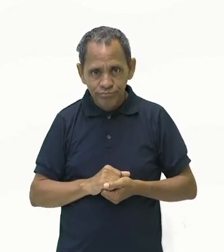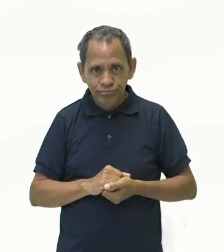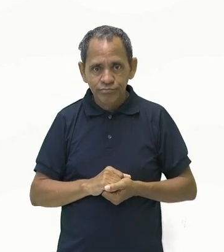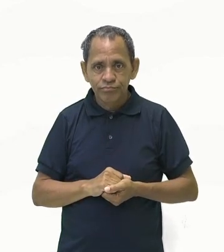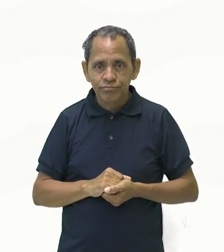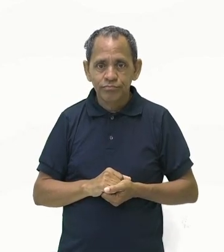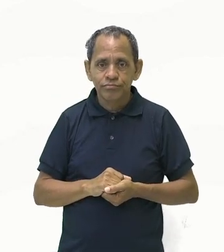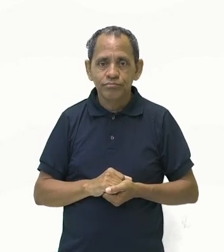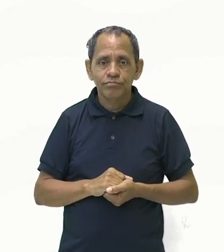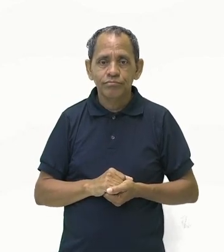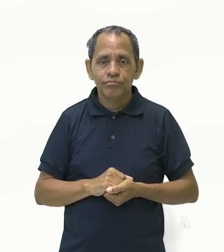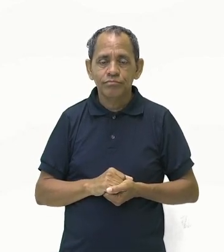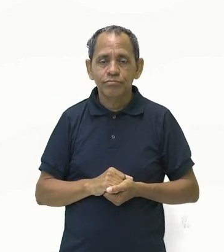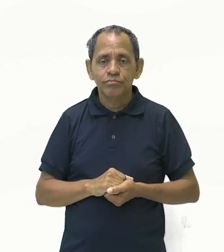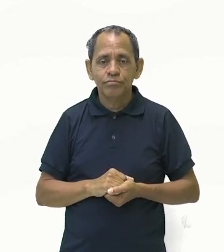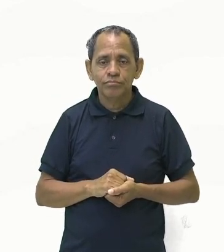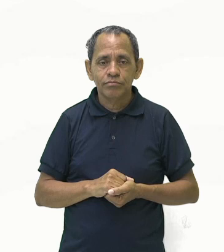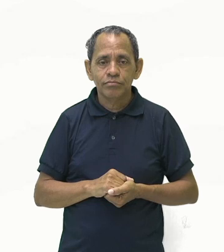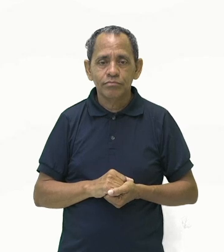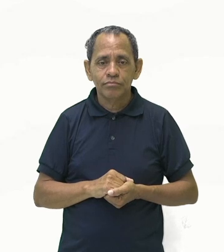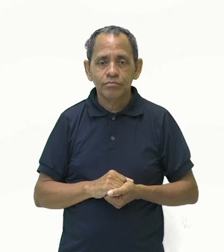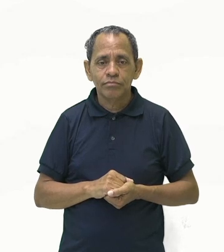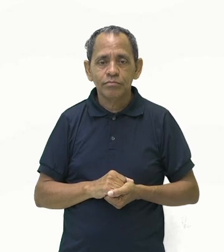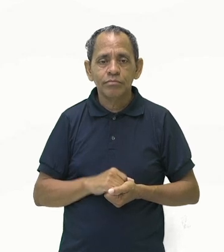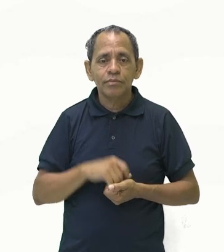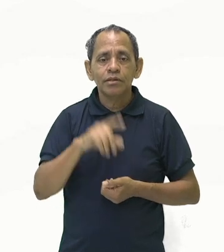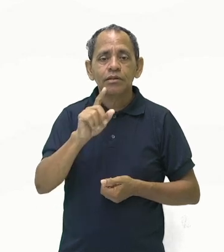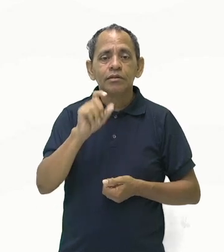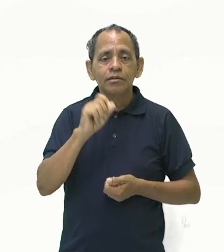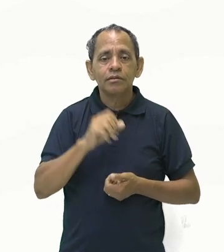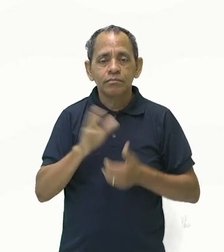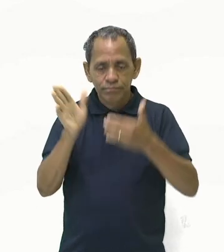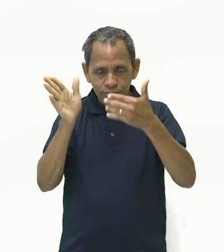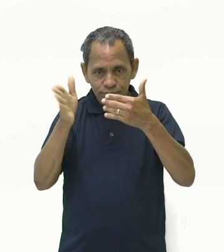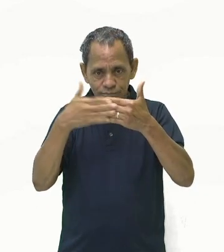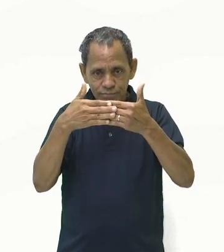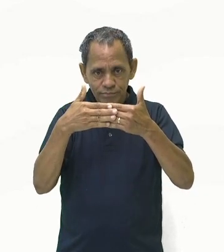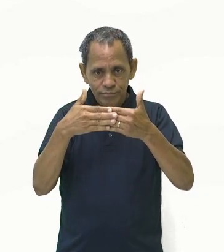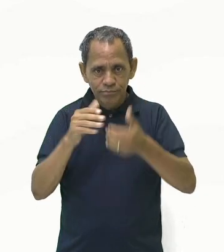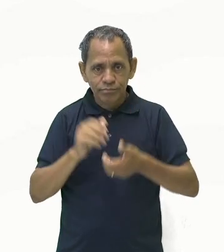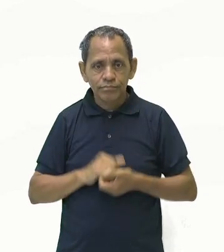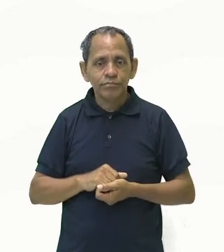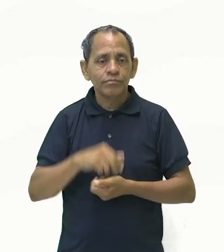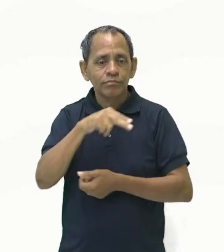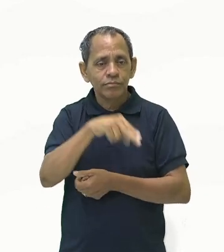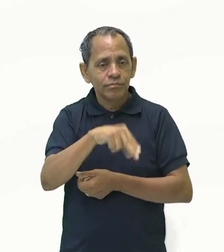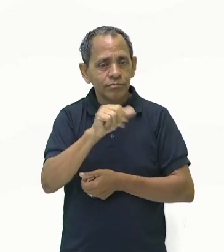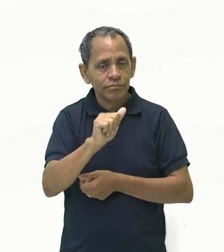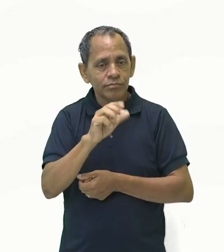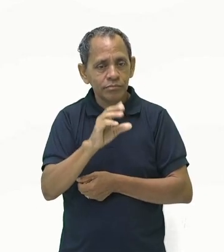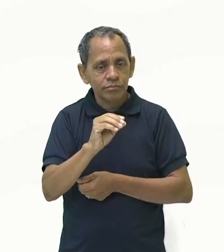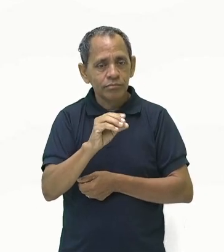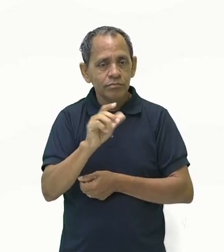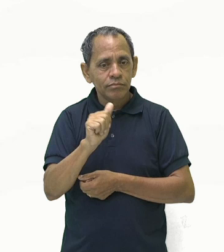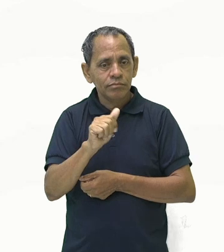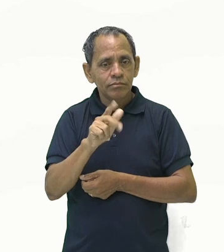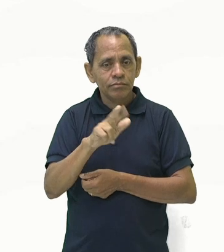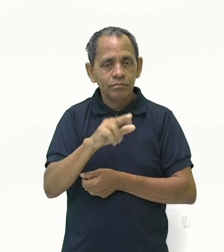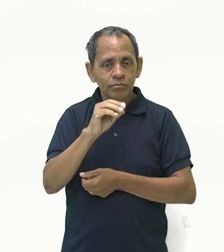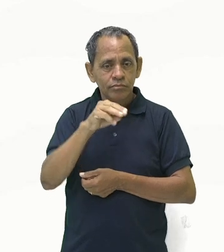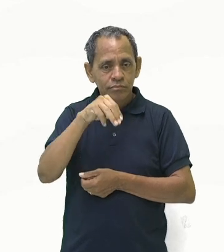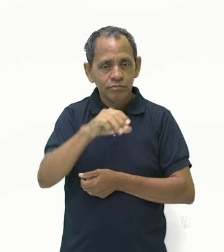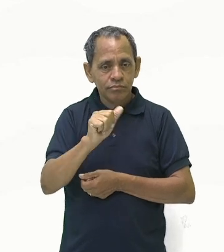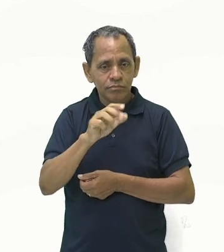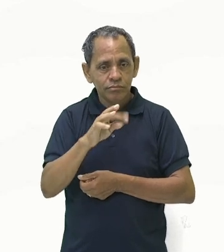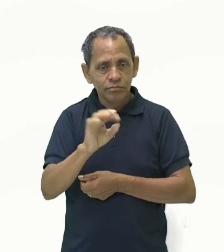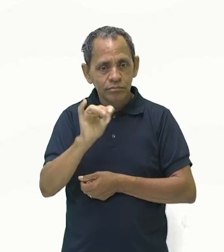neste exemplo, nós vamos dizer apenas que ela é fechada, não aromática, tá? Então, a gente pode falar que é